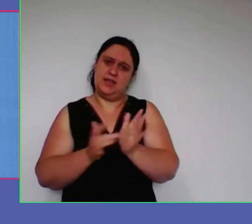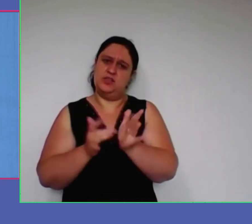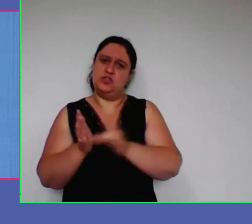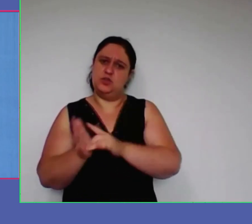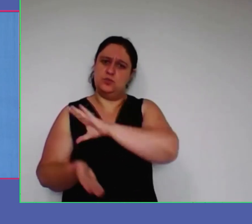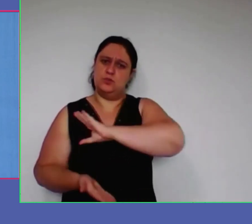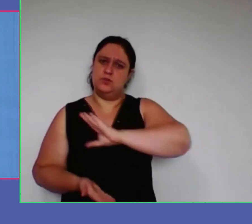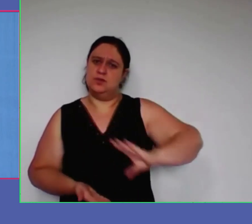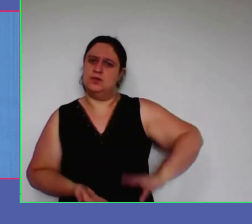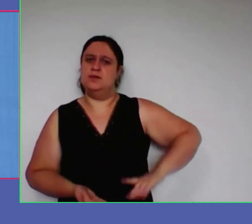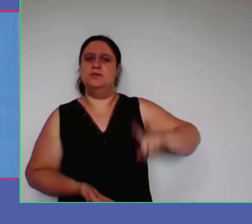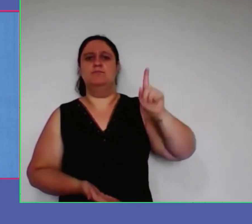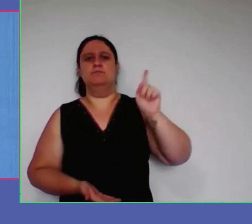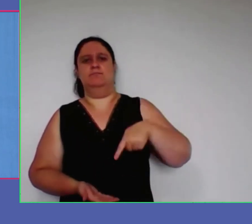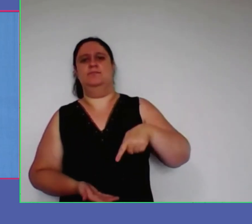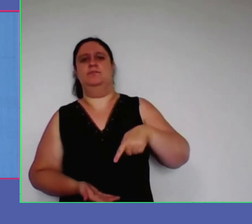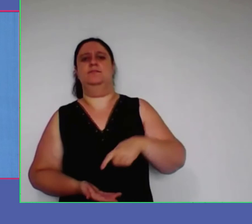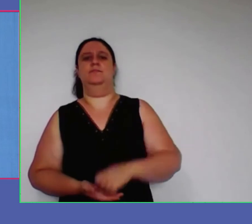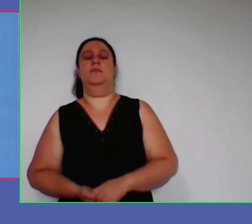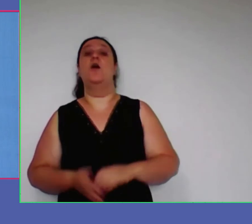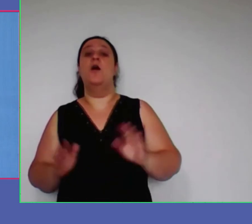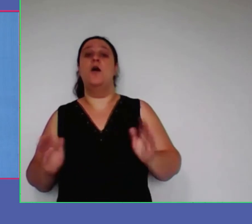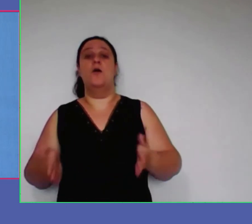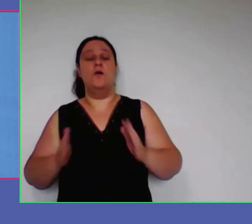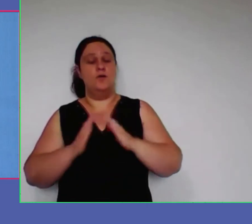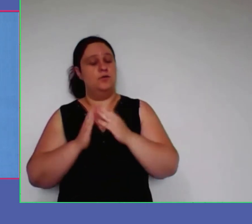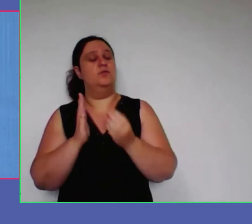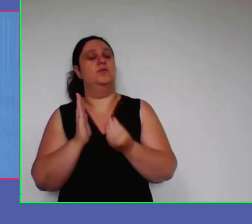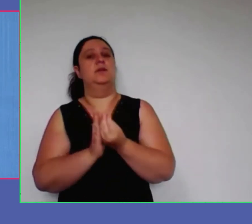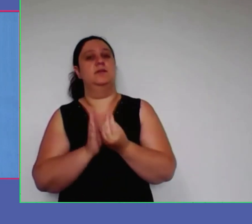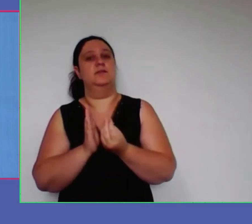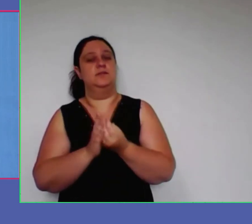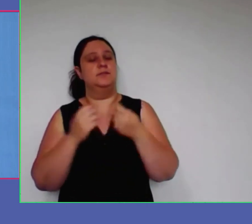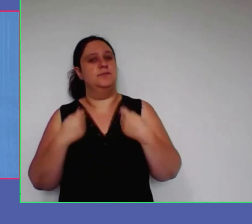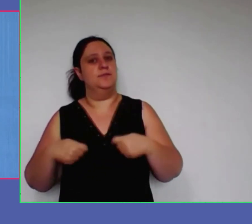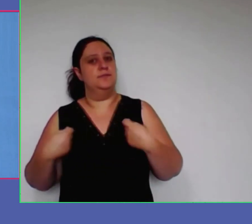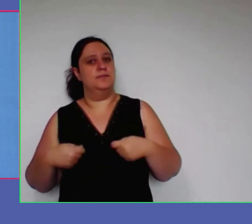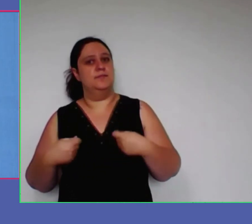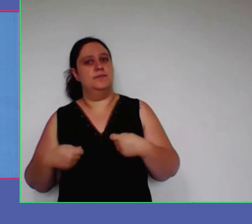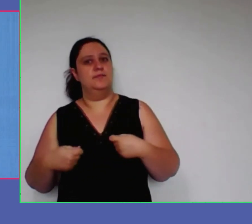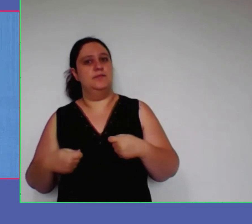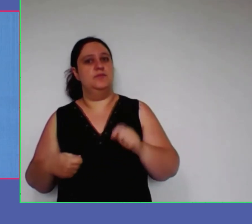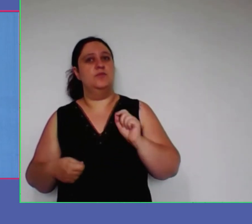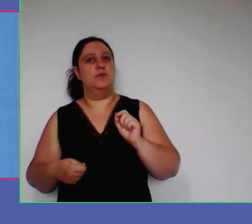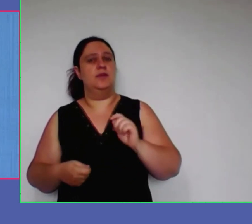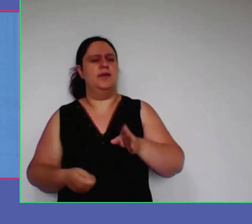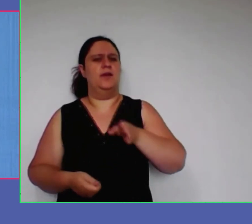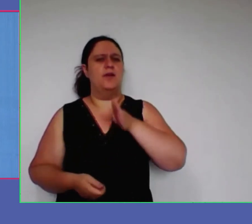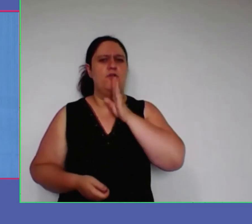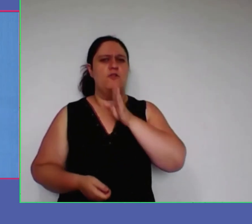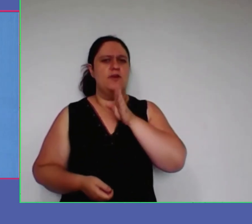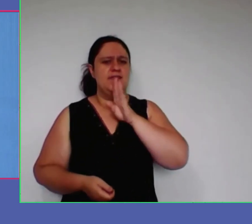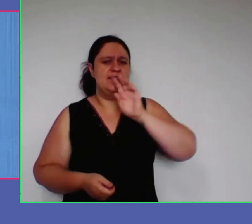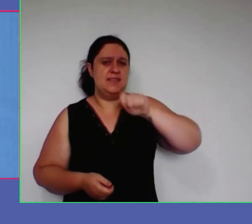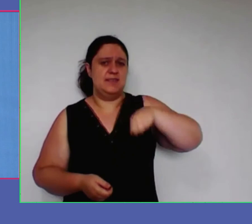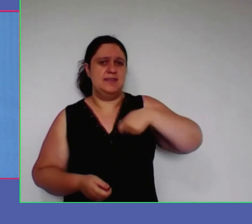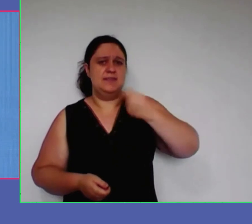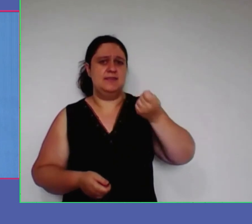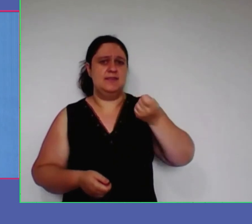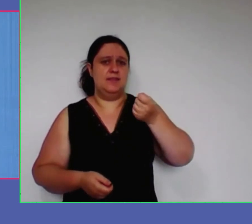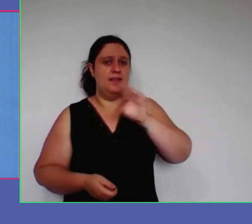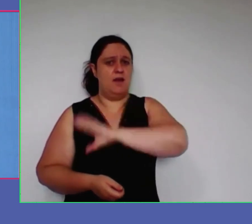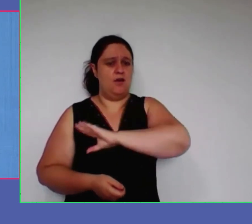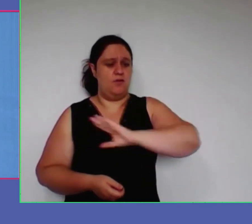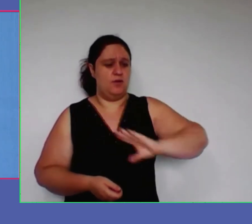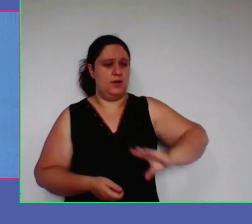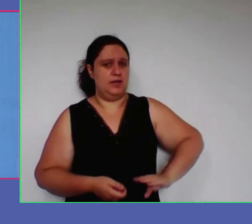Hoje, irmãos, a igreja precisa conhecer o sinal da vinda de Cristo.